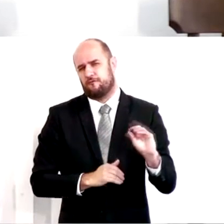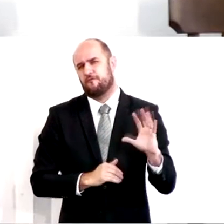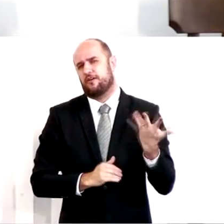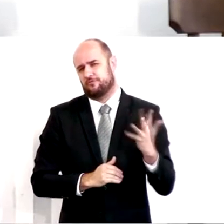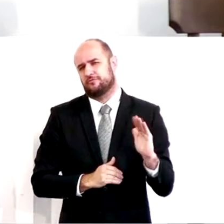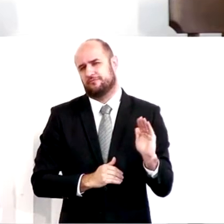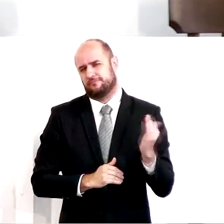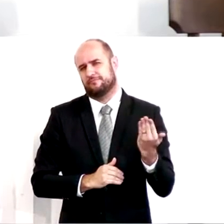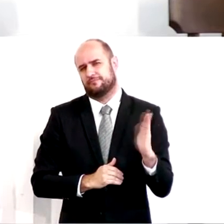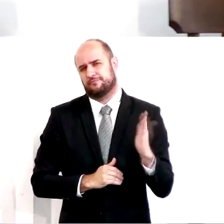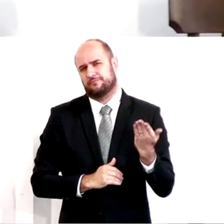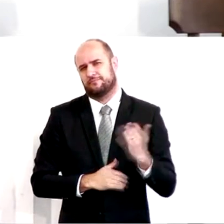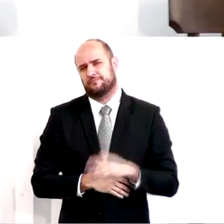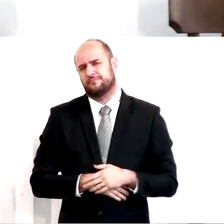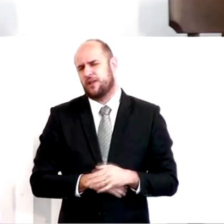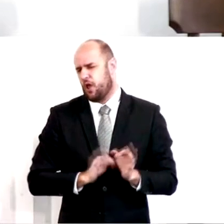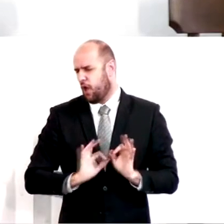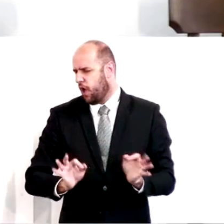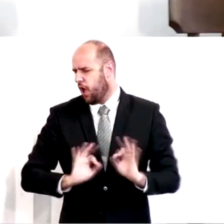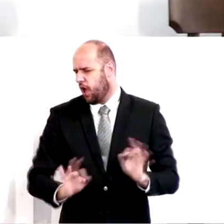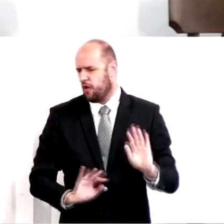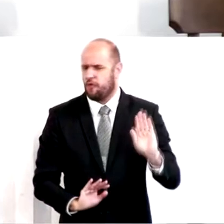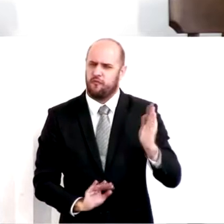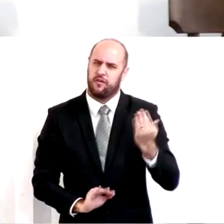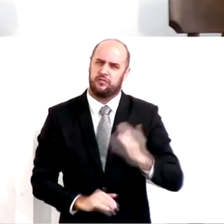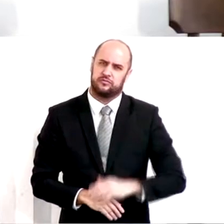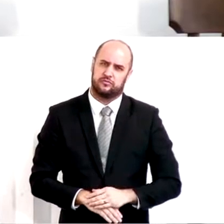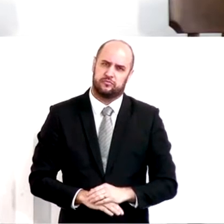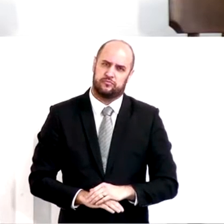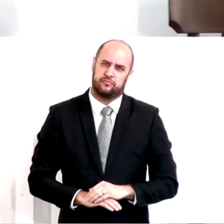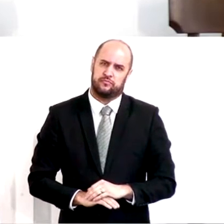falso. Terrivelmente falso.